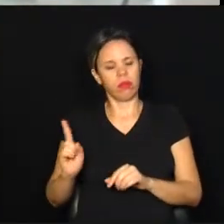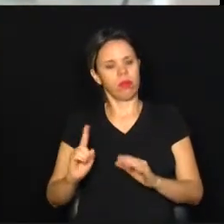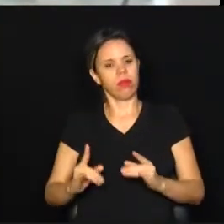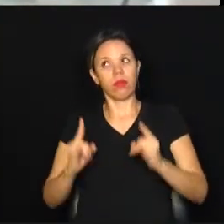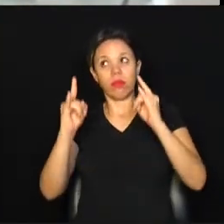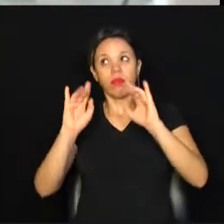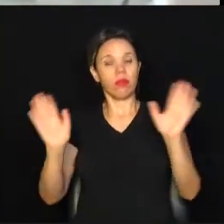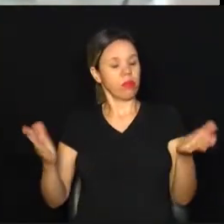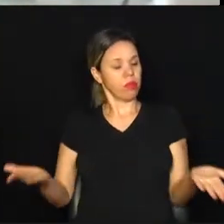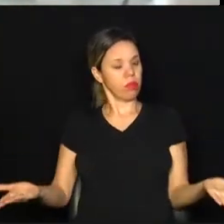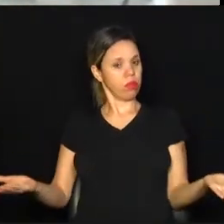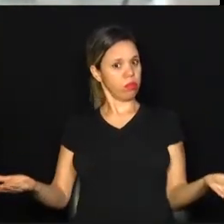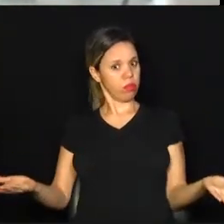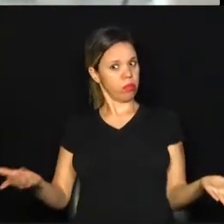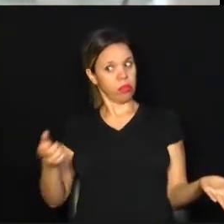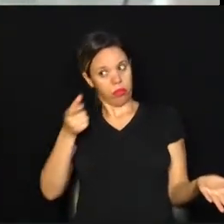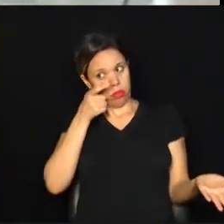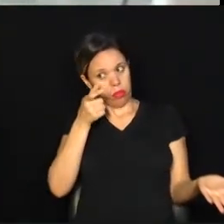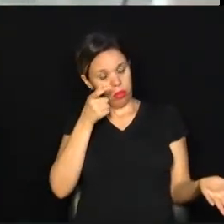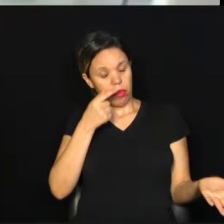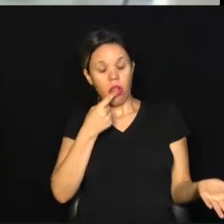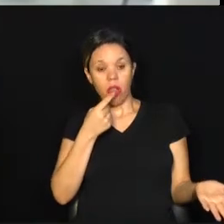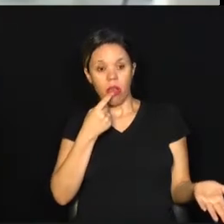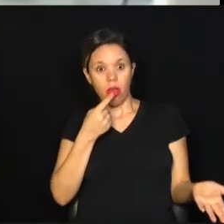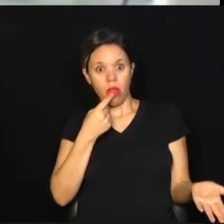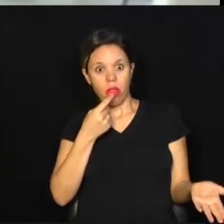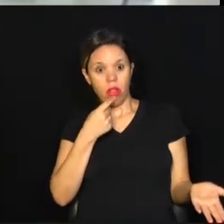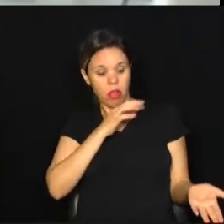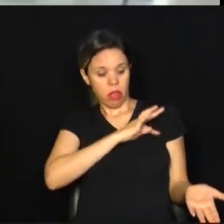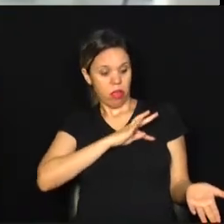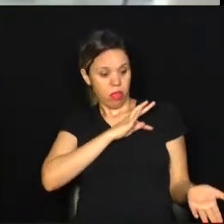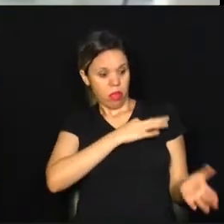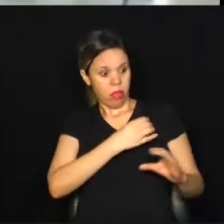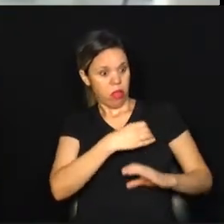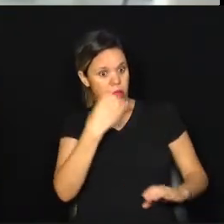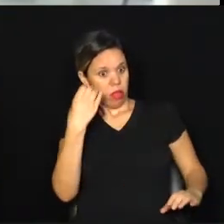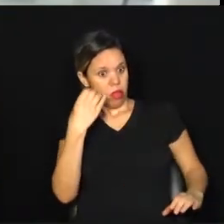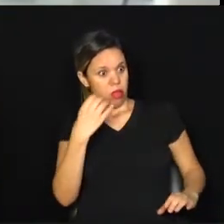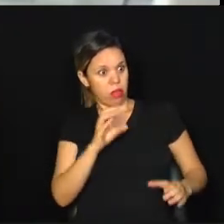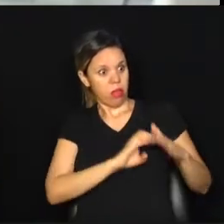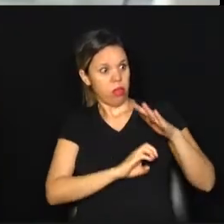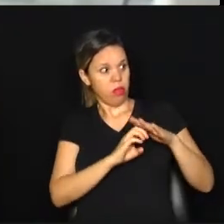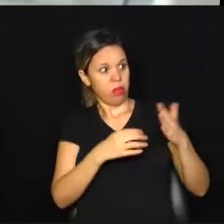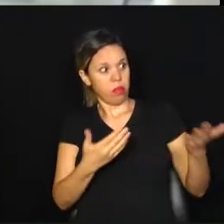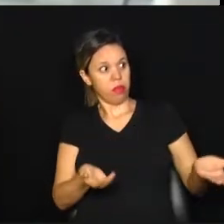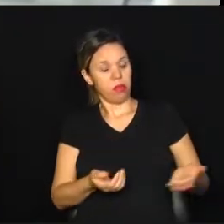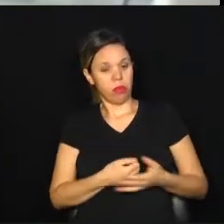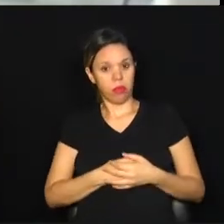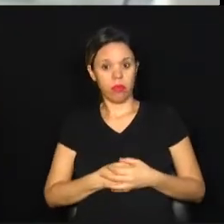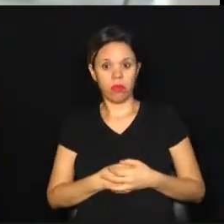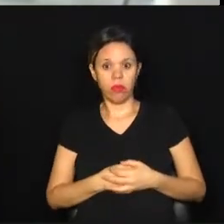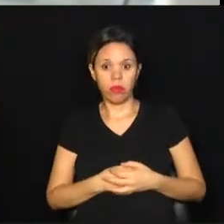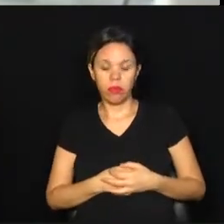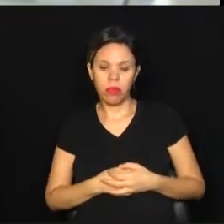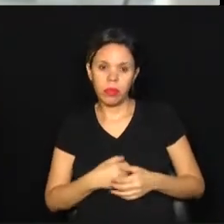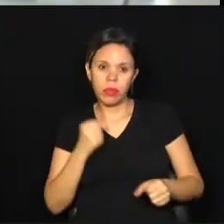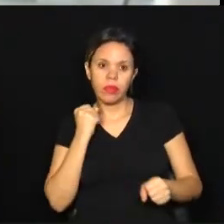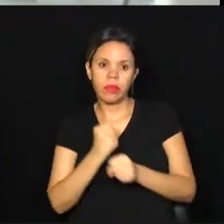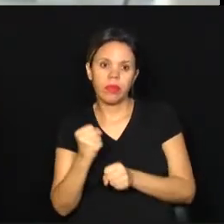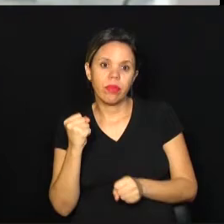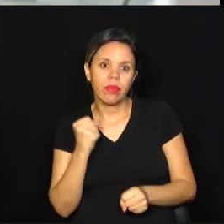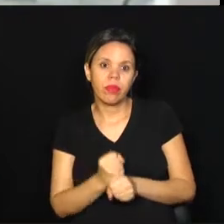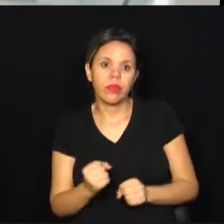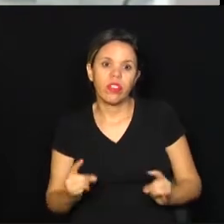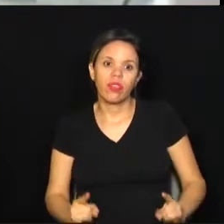bloco. Isso eu vi da boca de técnicos, engenheiros das empresas que construíram